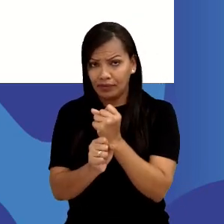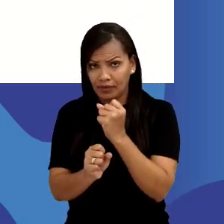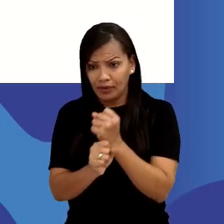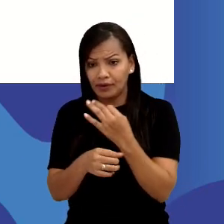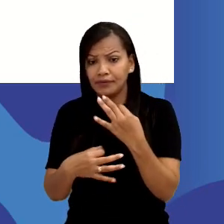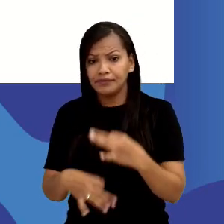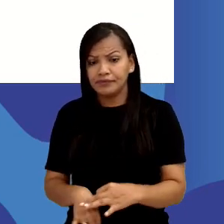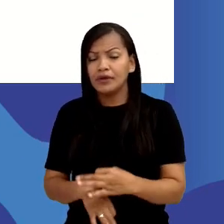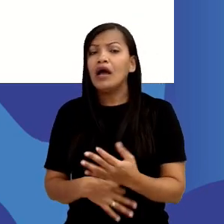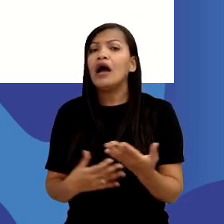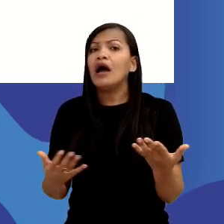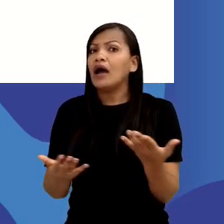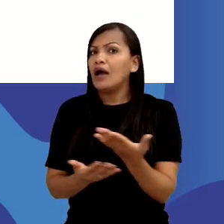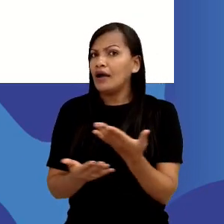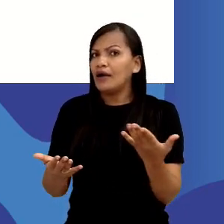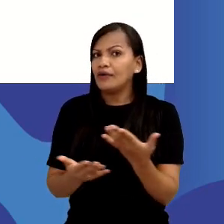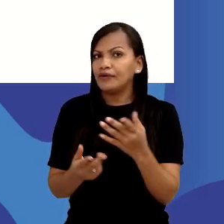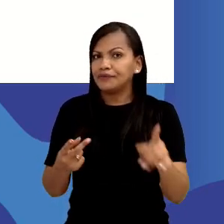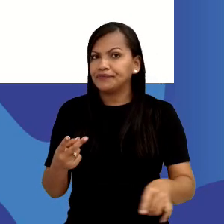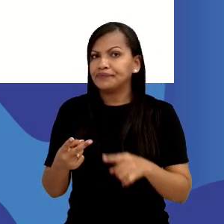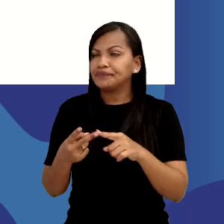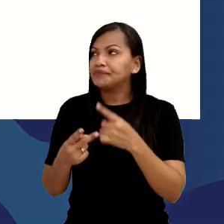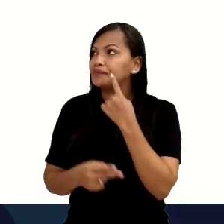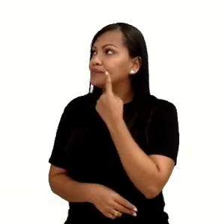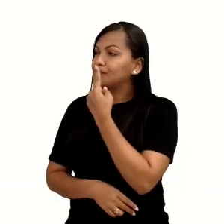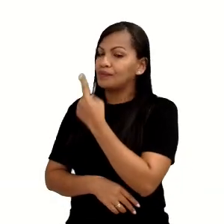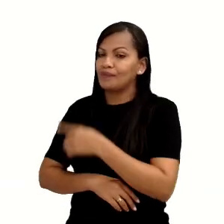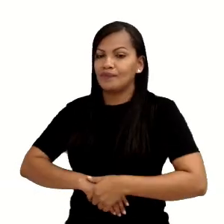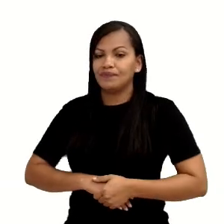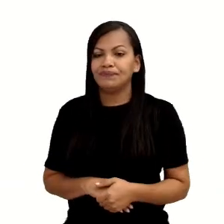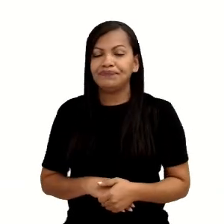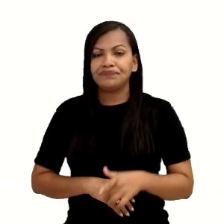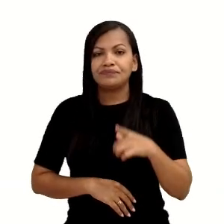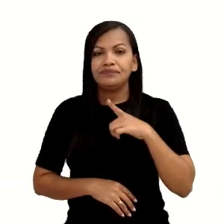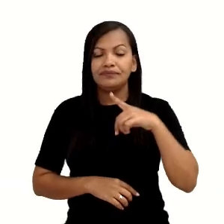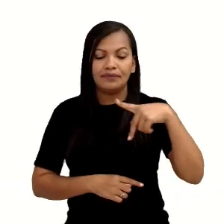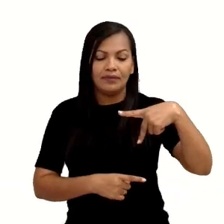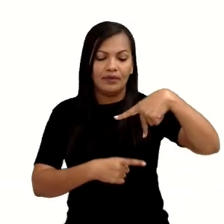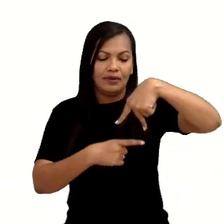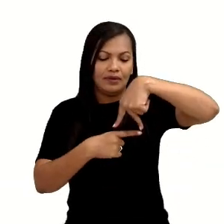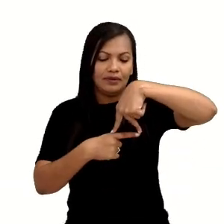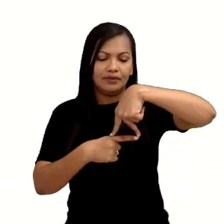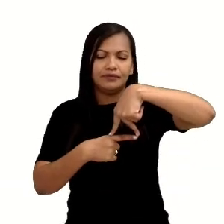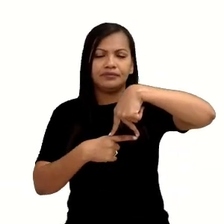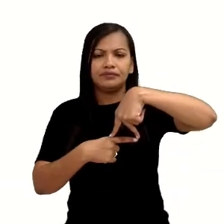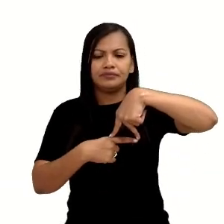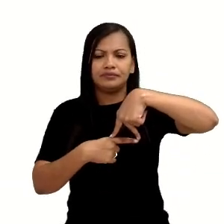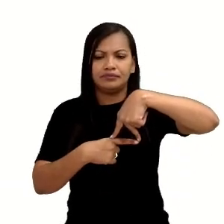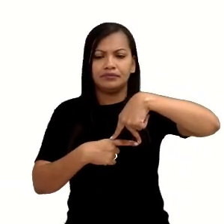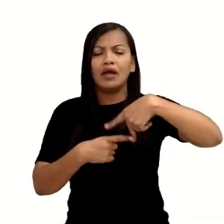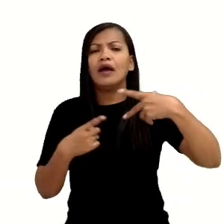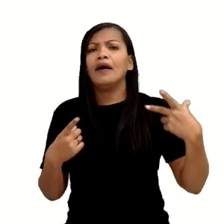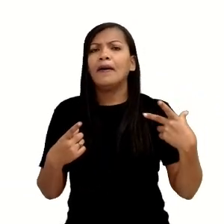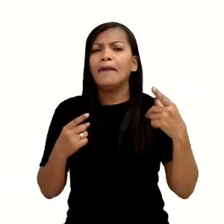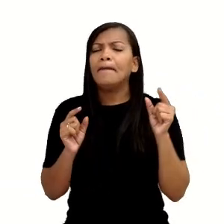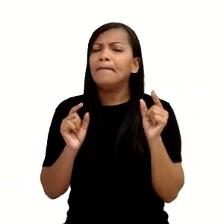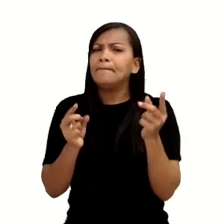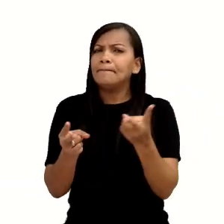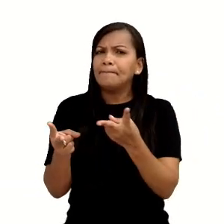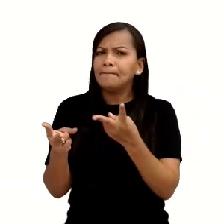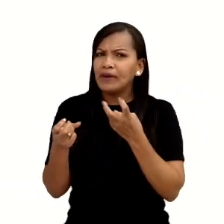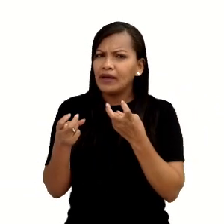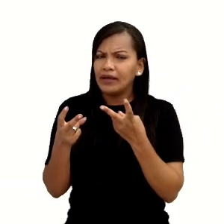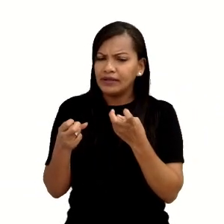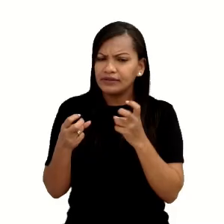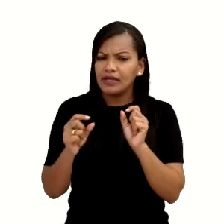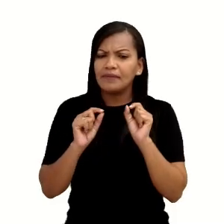retângulo. Bora para a segunda figura. Se eu tenho aí um triângulo, pessoal, observa a relação que você tem